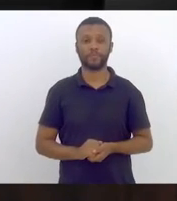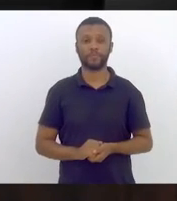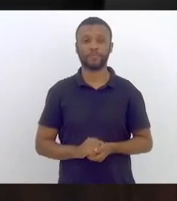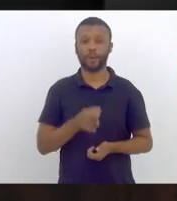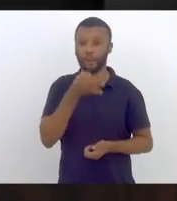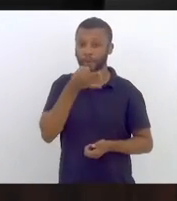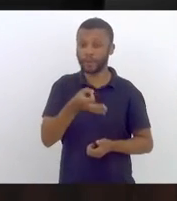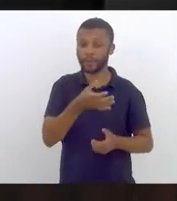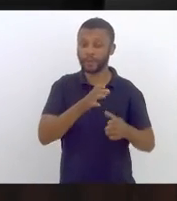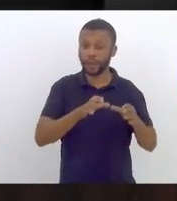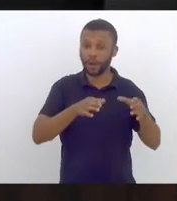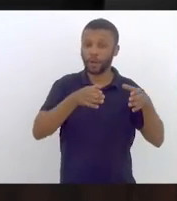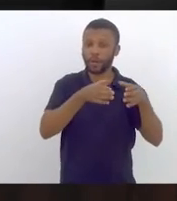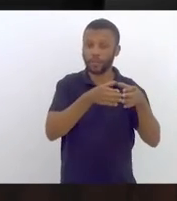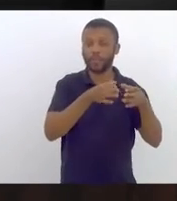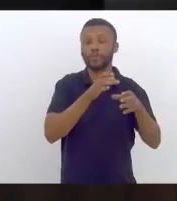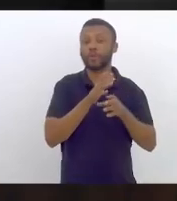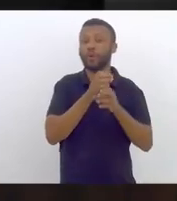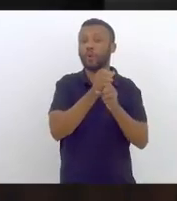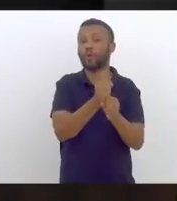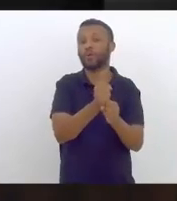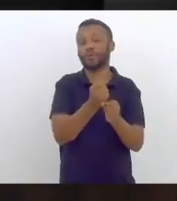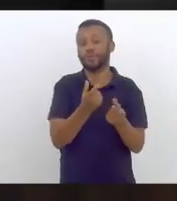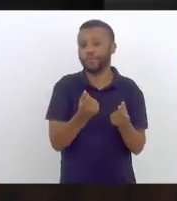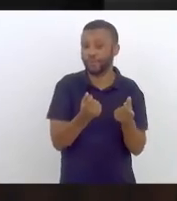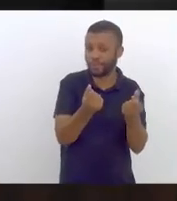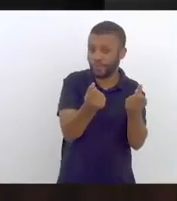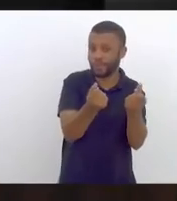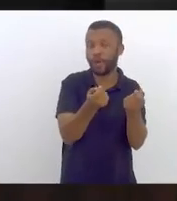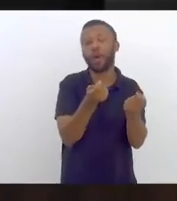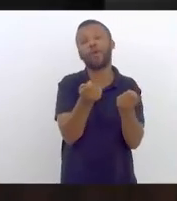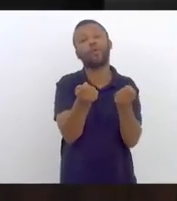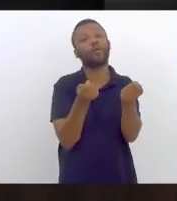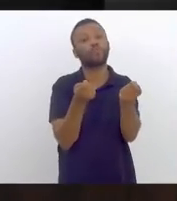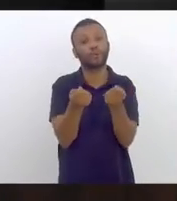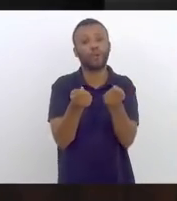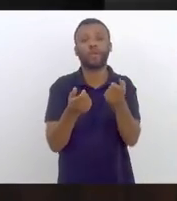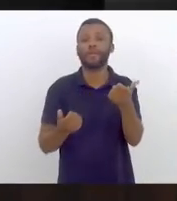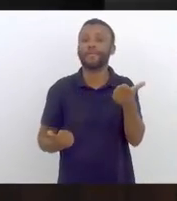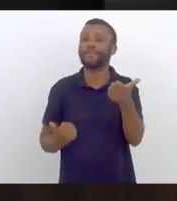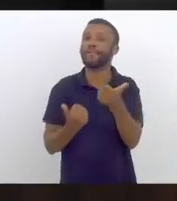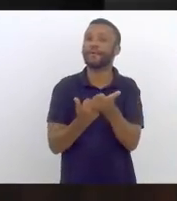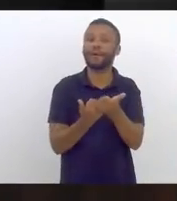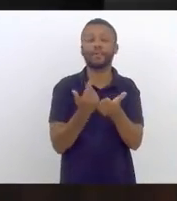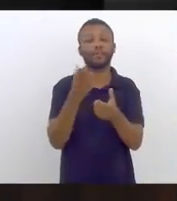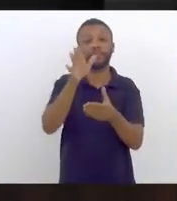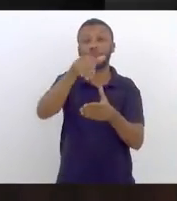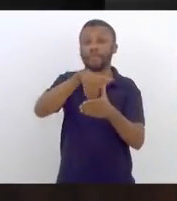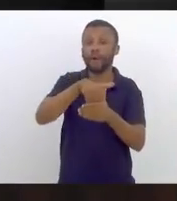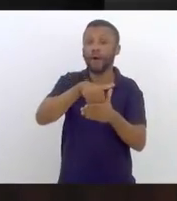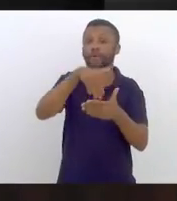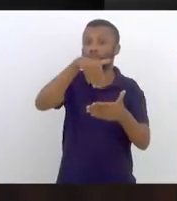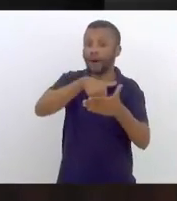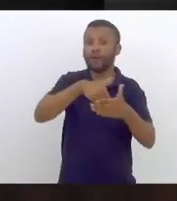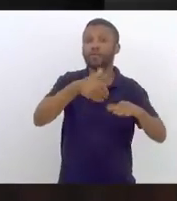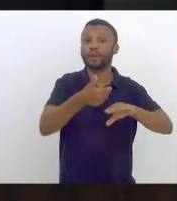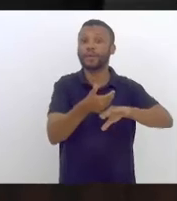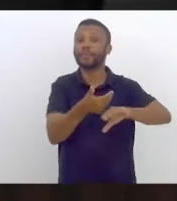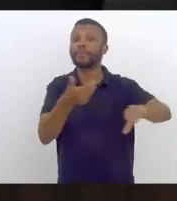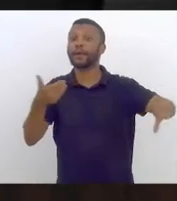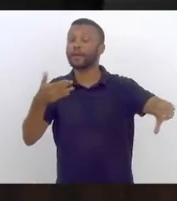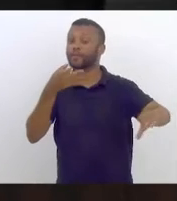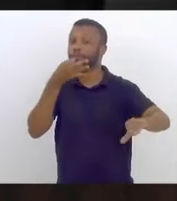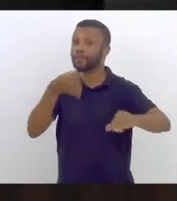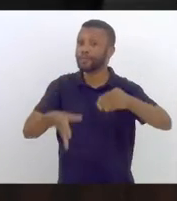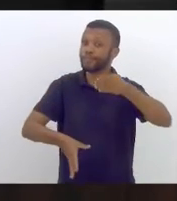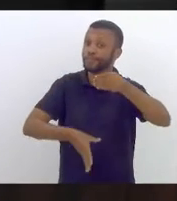parecida à Comissão de Orçamento, Finanças, Fiscalização Financeira e Controle, favorável com voto em separado, com ressalva do deputado Luiz Paulo,